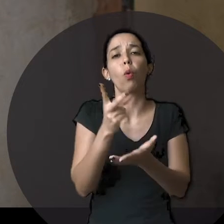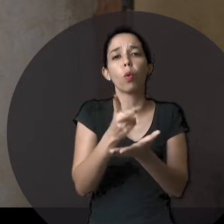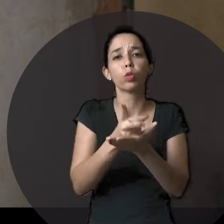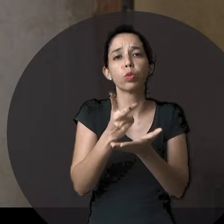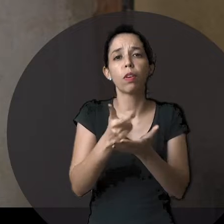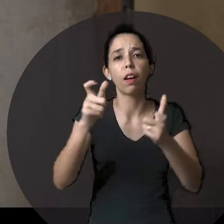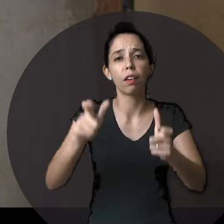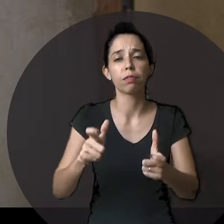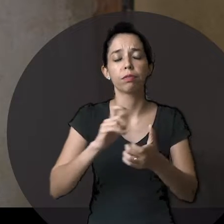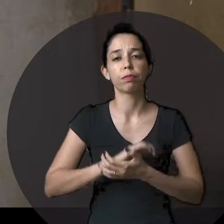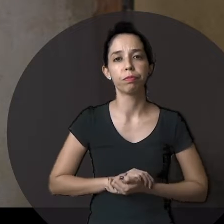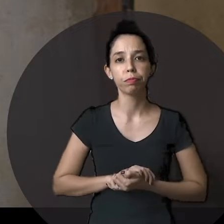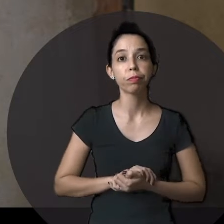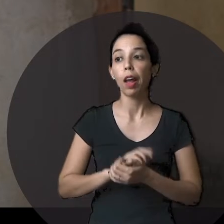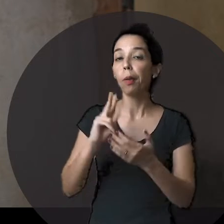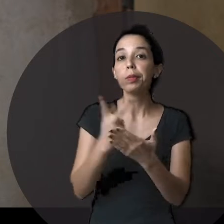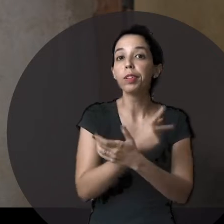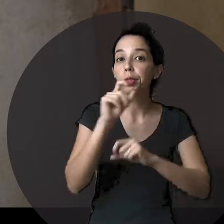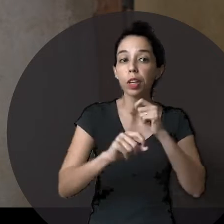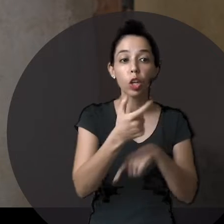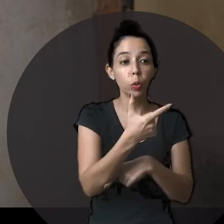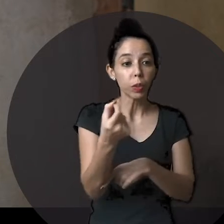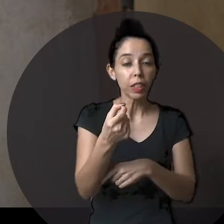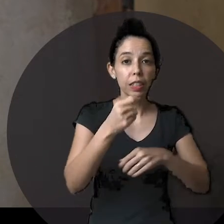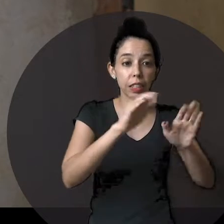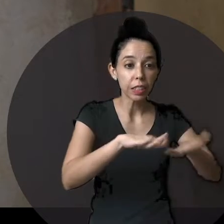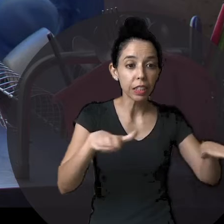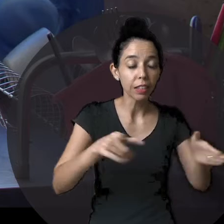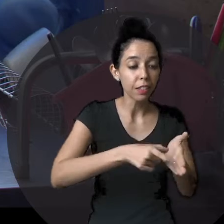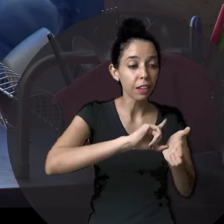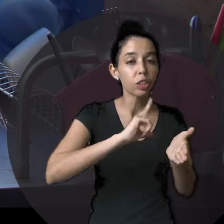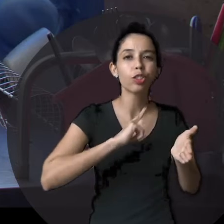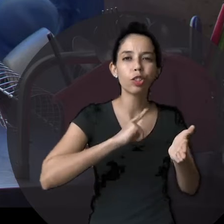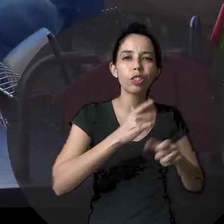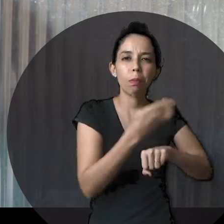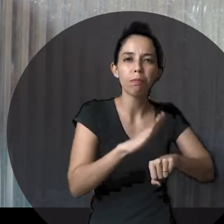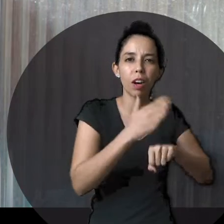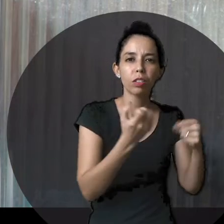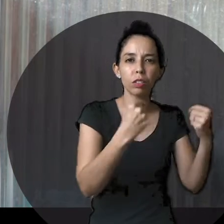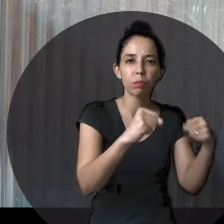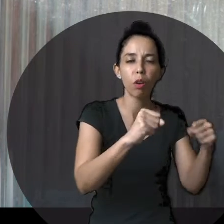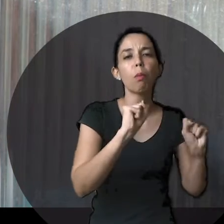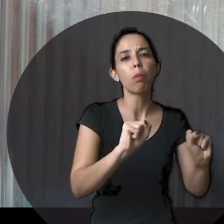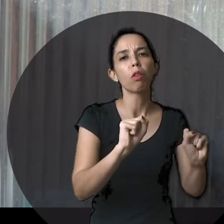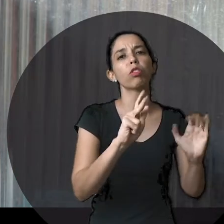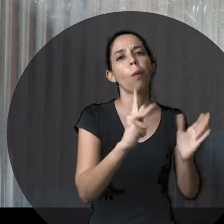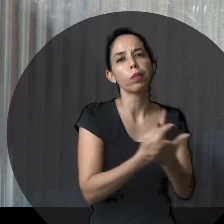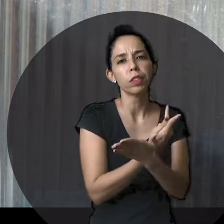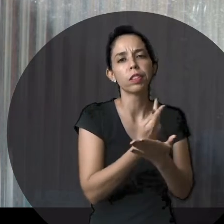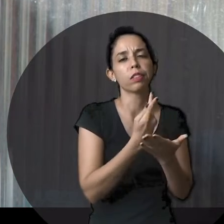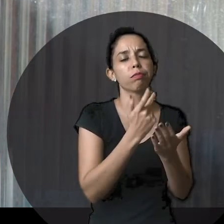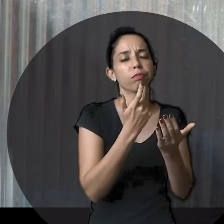Não lutamos para que ele fosse desapropriado e urbanizado. Com o impasse, 200 crianças atendidas pela escolinha podem ficar